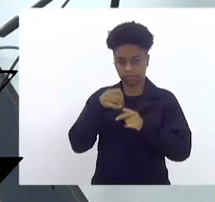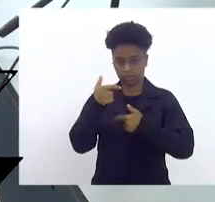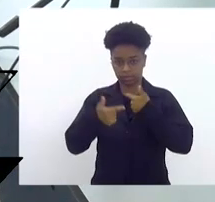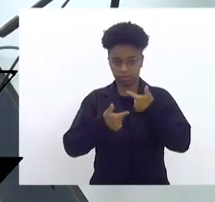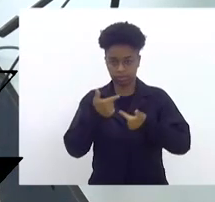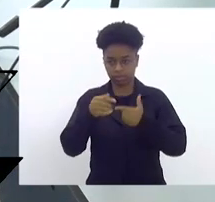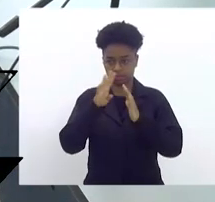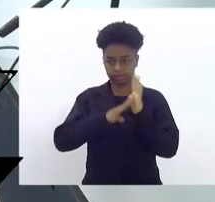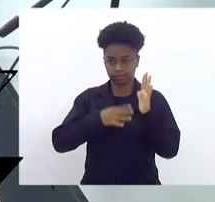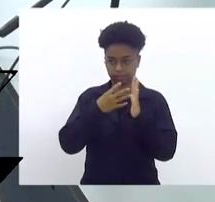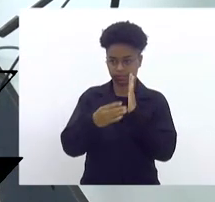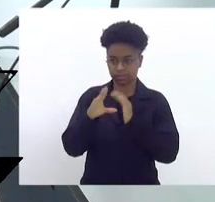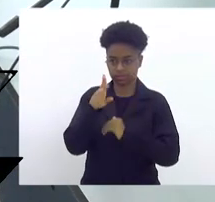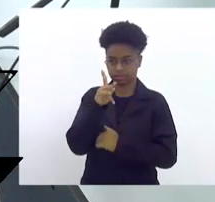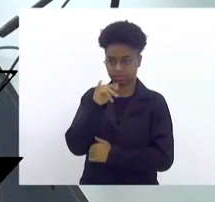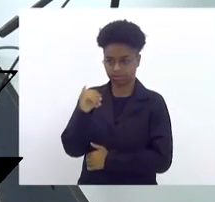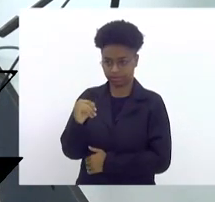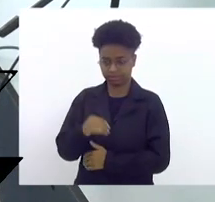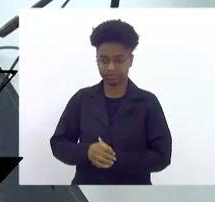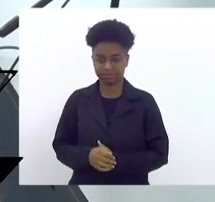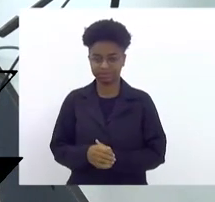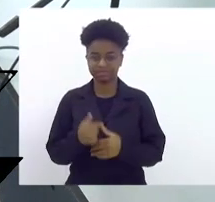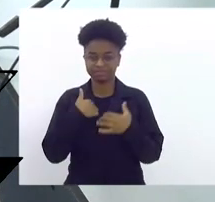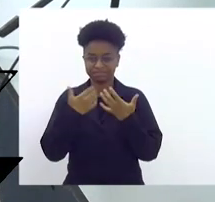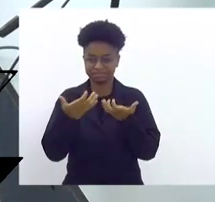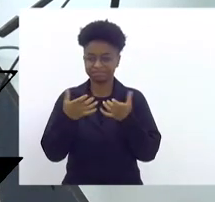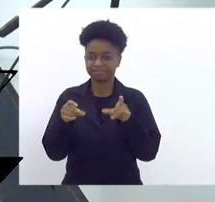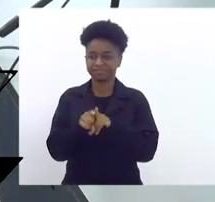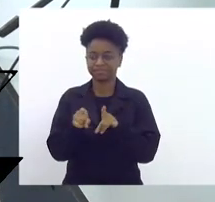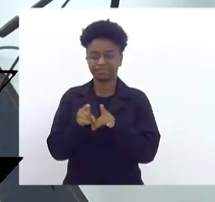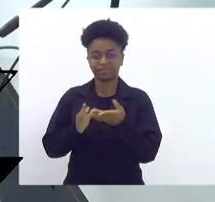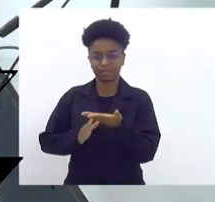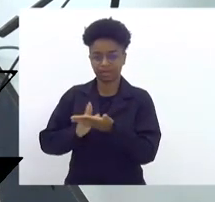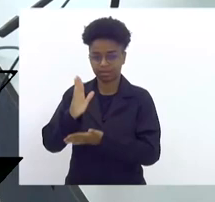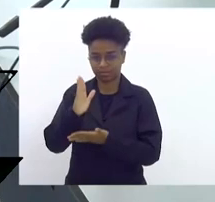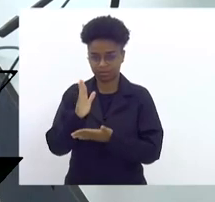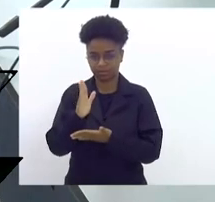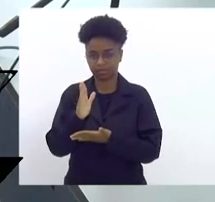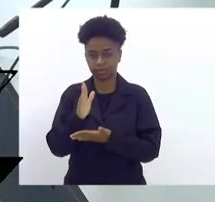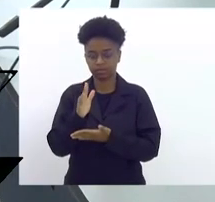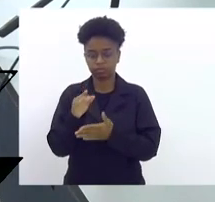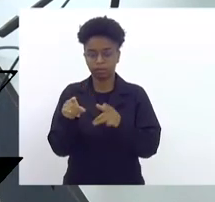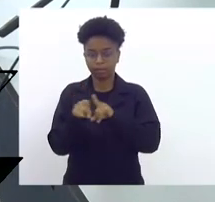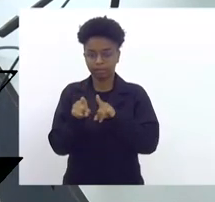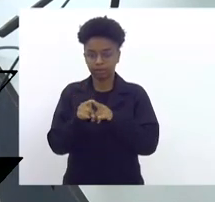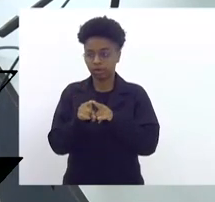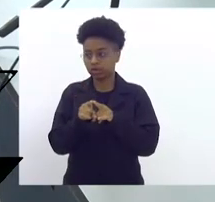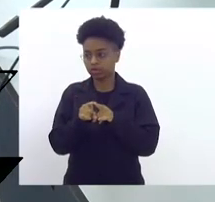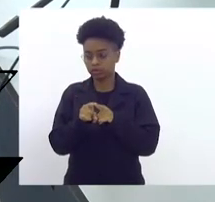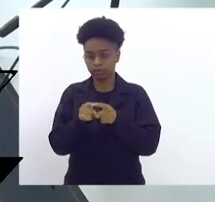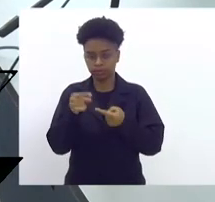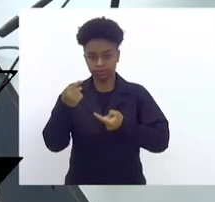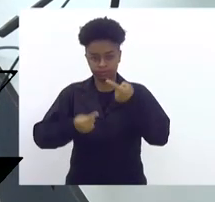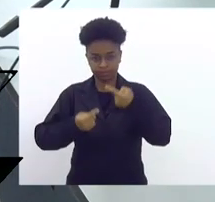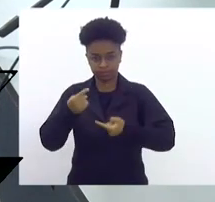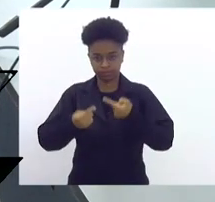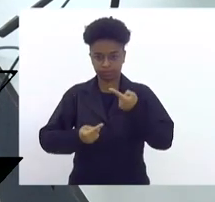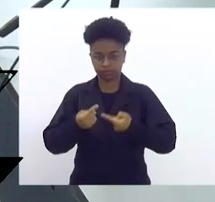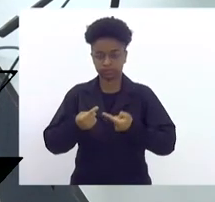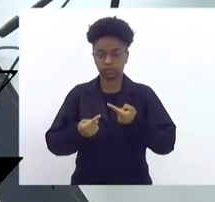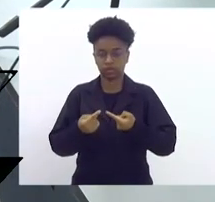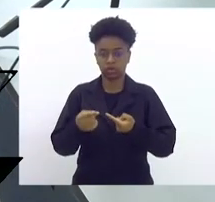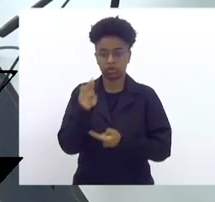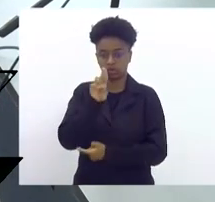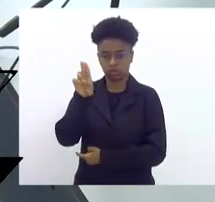CPI hora apresentado gostaria também de aprovar aqui e colocar em discussão o nome para as primeiras